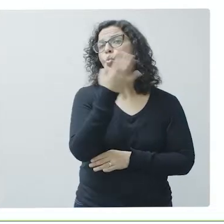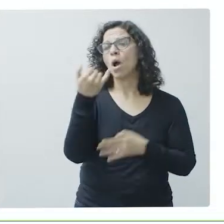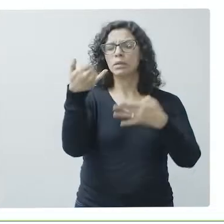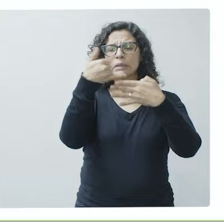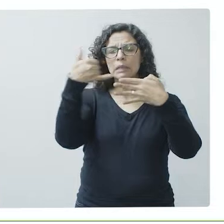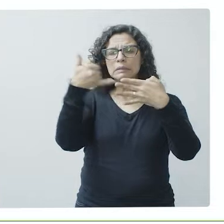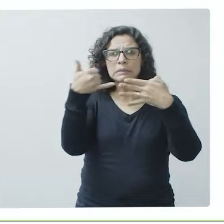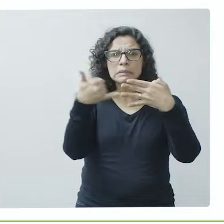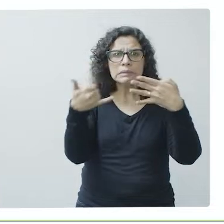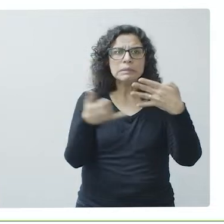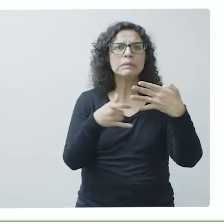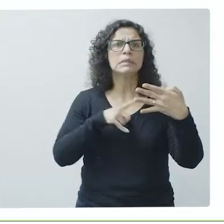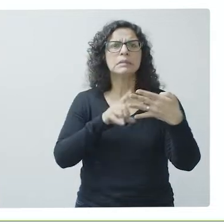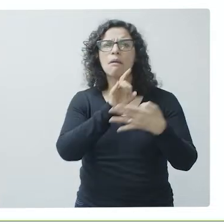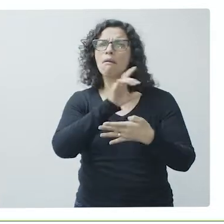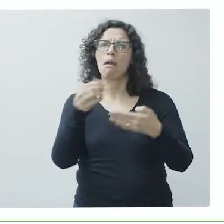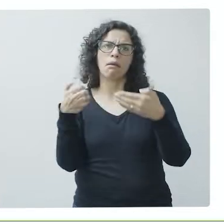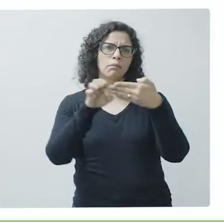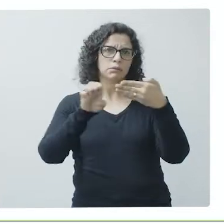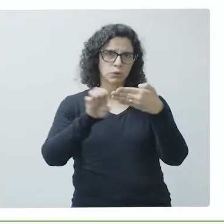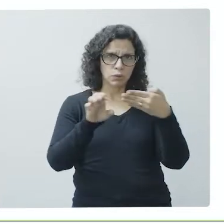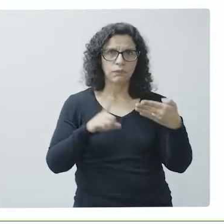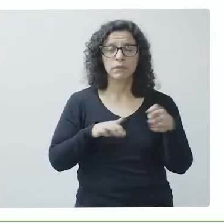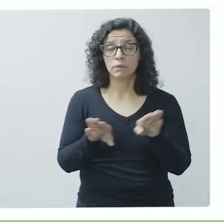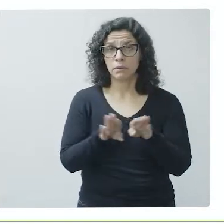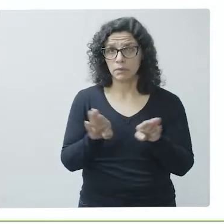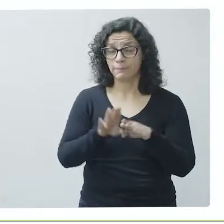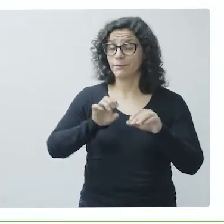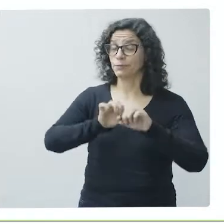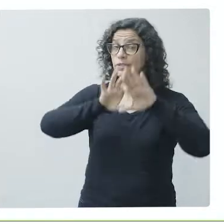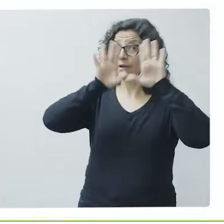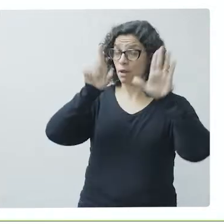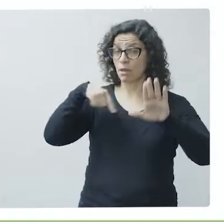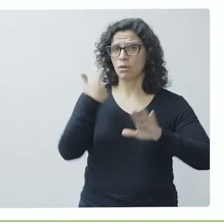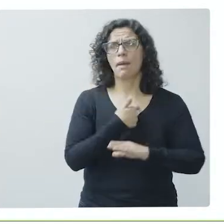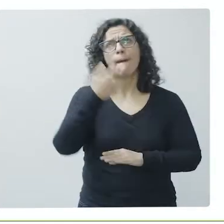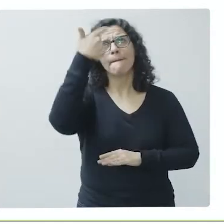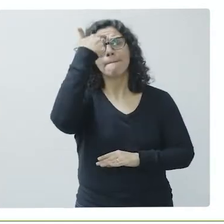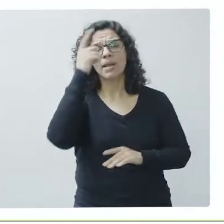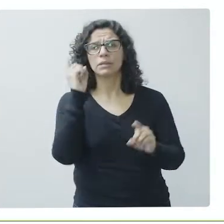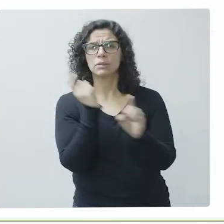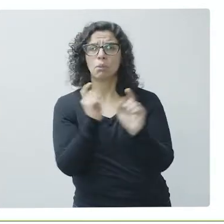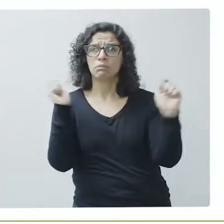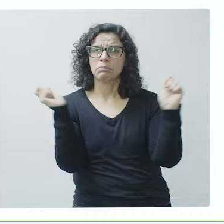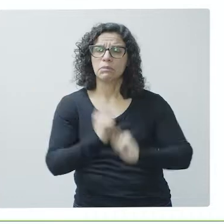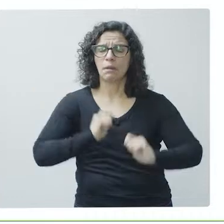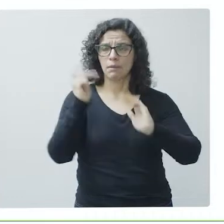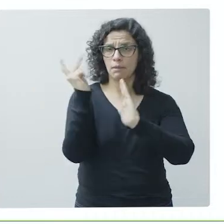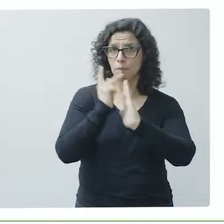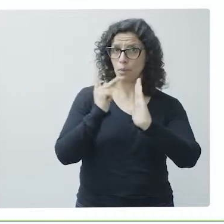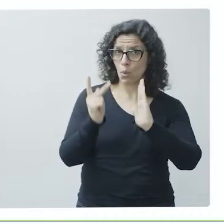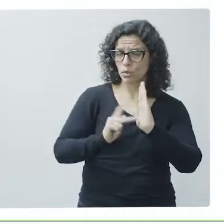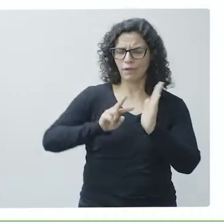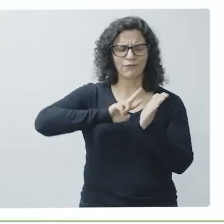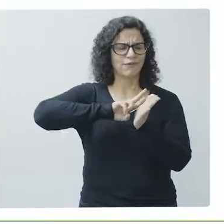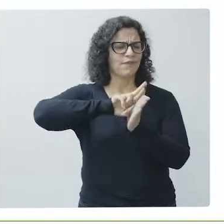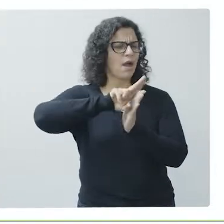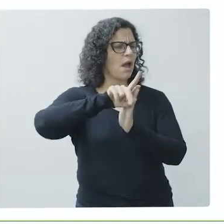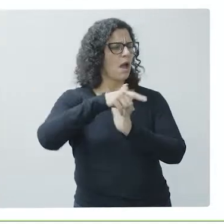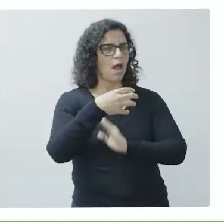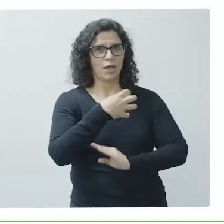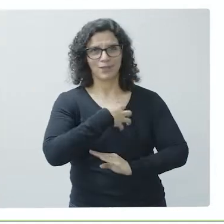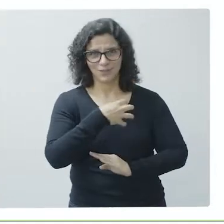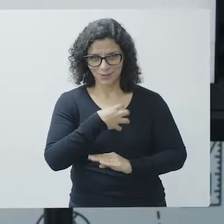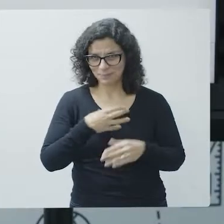versos terá em cada estrofe. E claro que nós podemos encontrar poemas aí diversificados. A gente